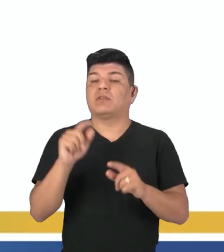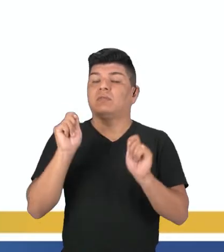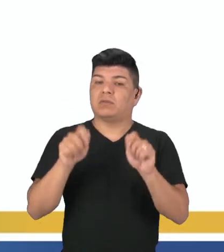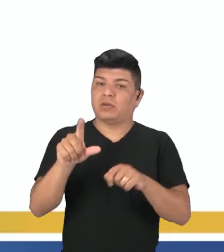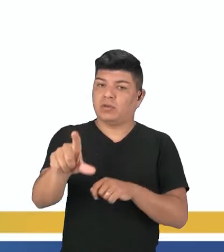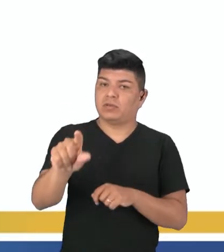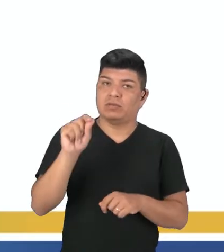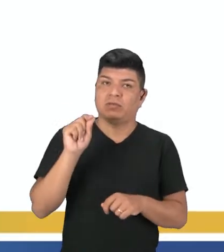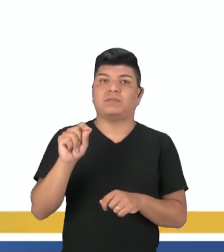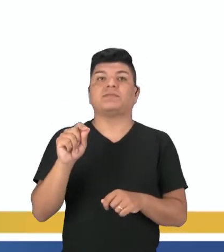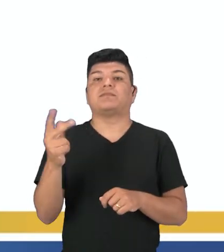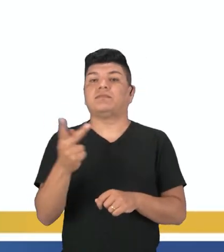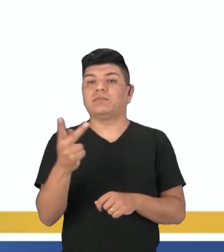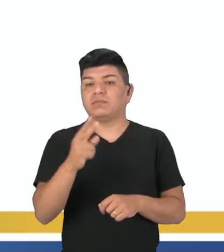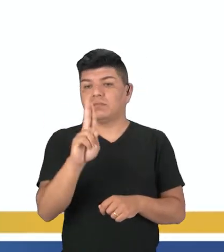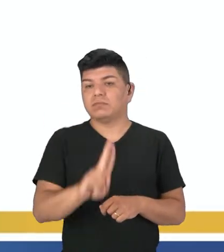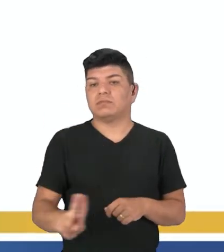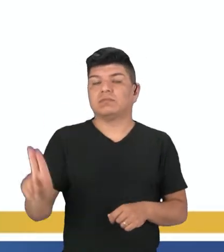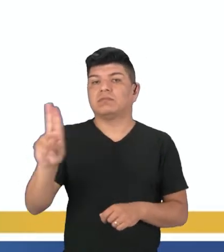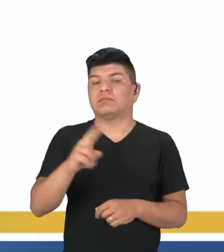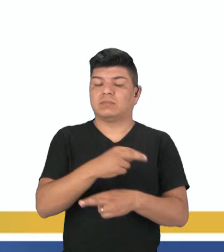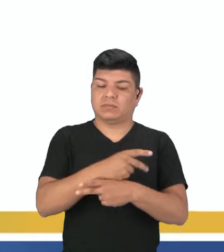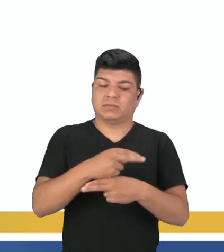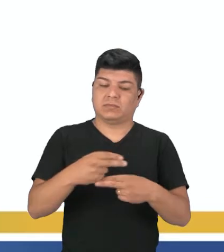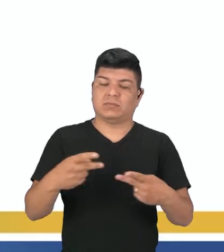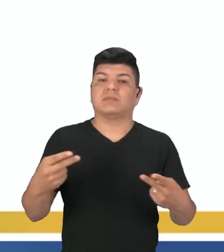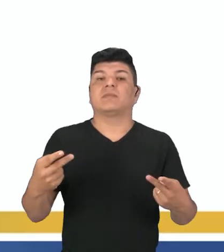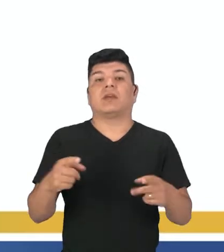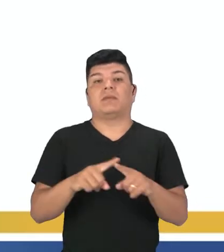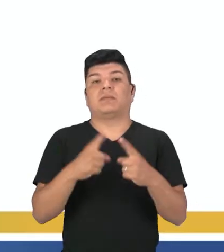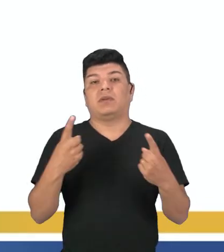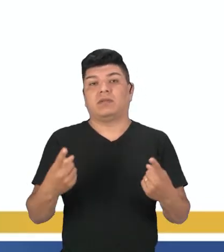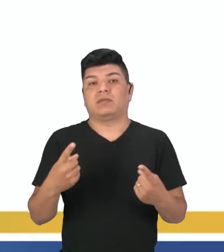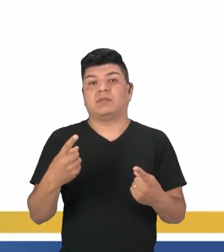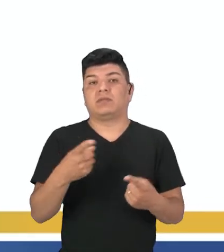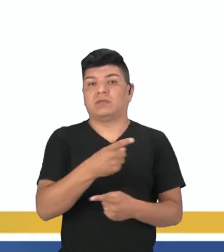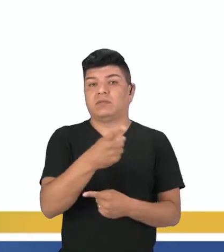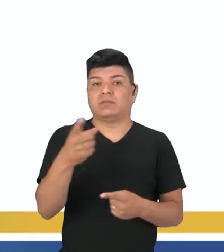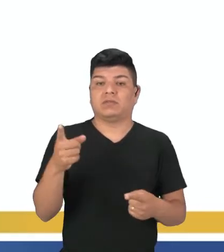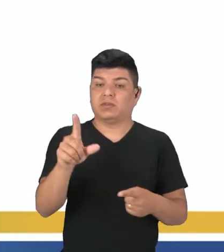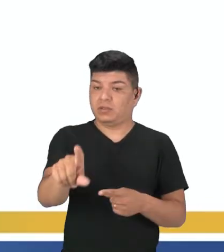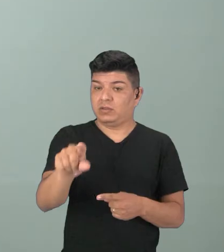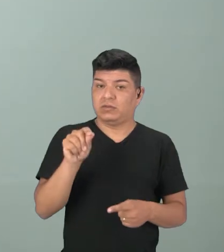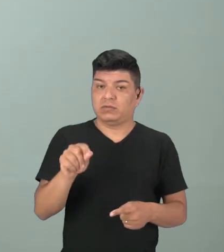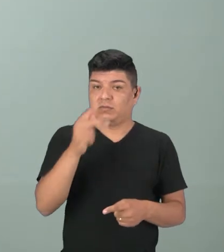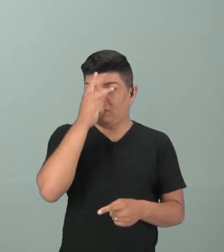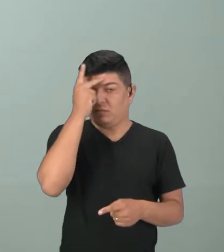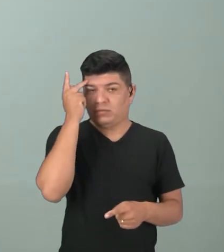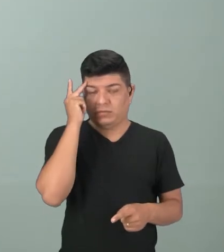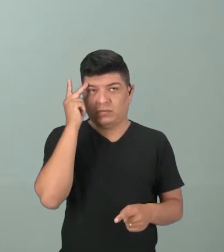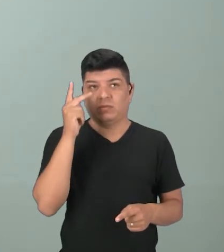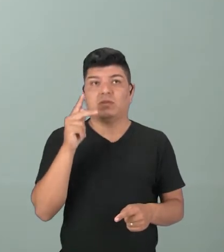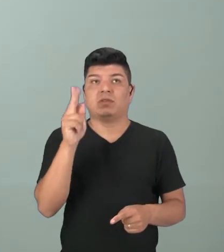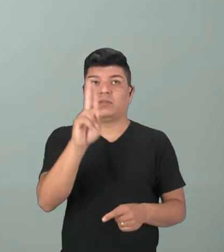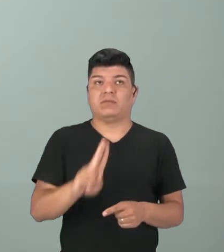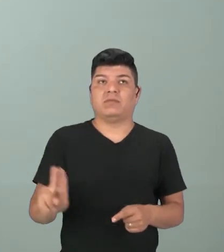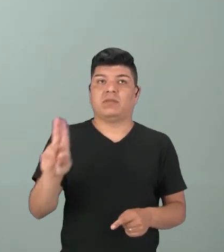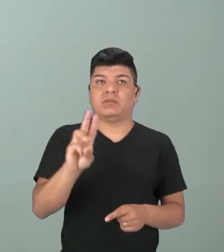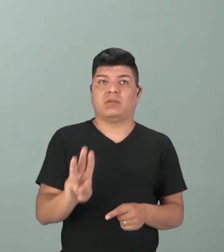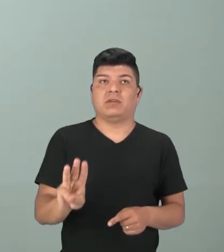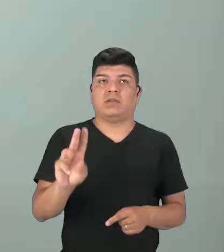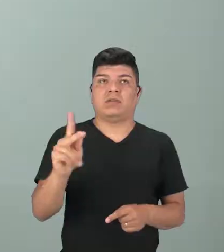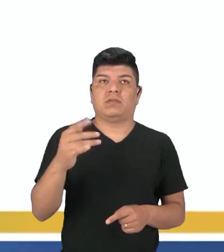escolha. Então lembra que ambos nós usamos para falar de coisas e objetos, mas quando você dá uma escolha para alguém, é o which que você vai